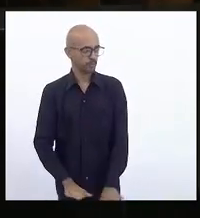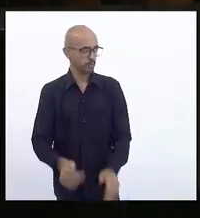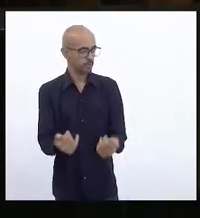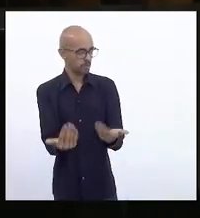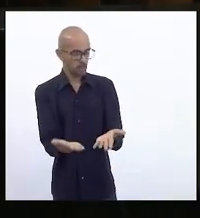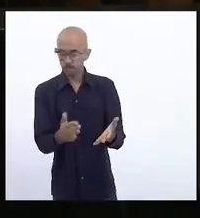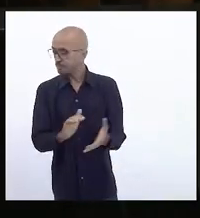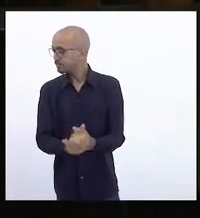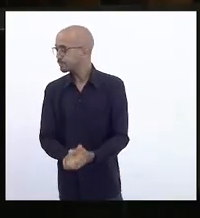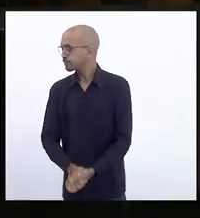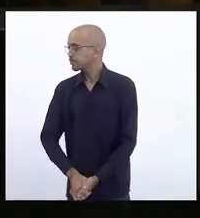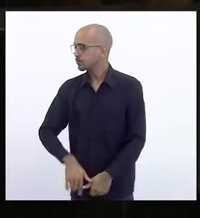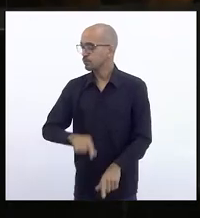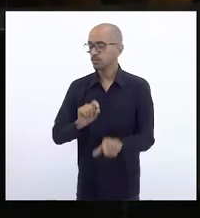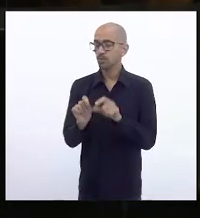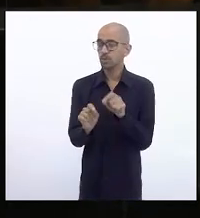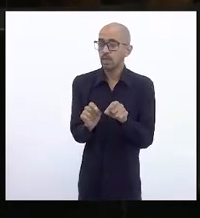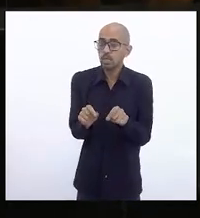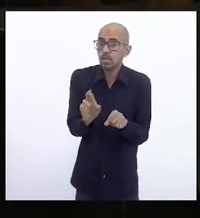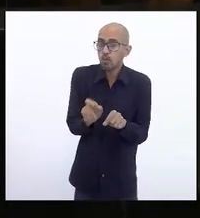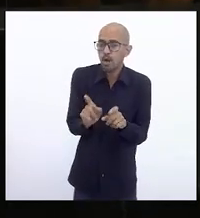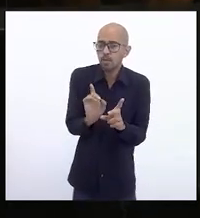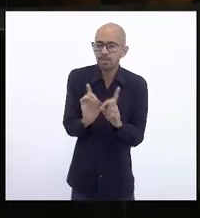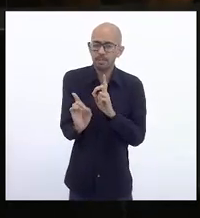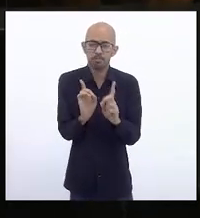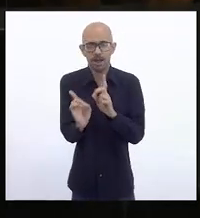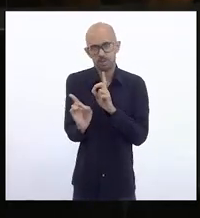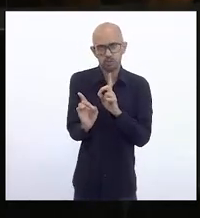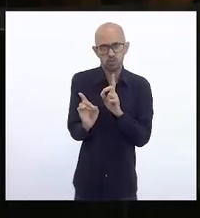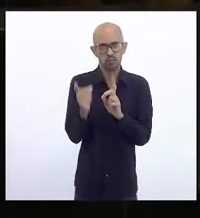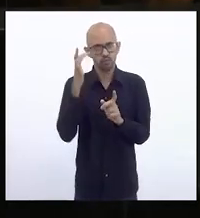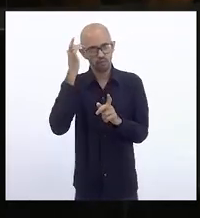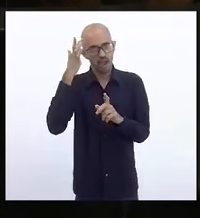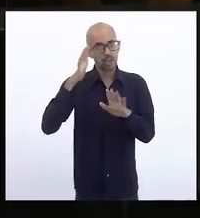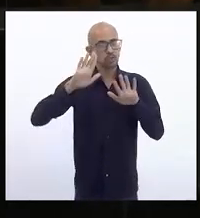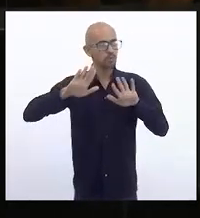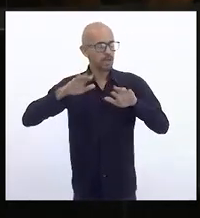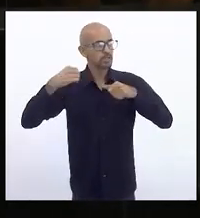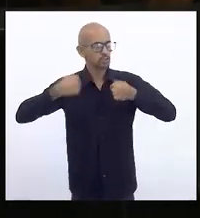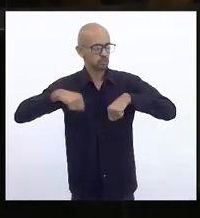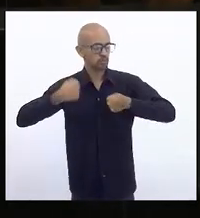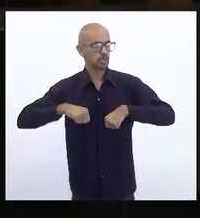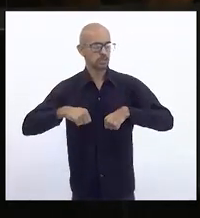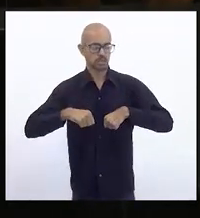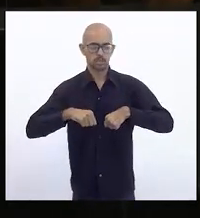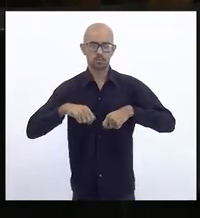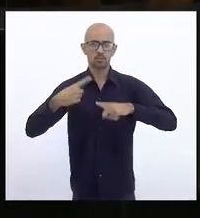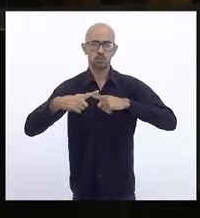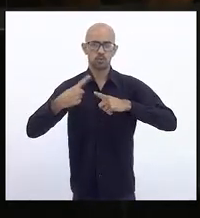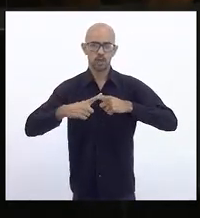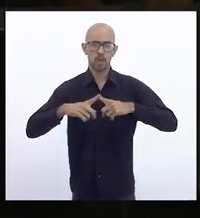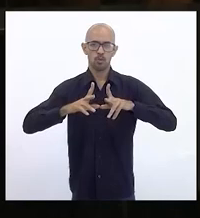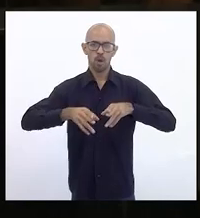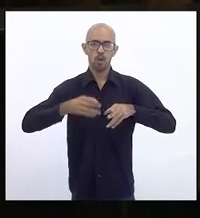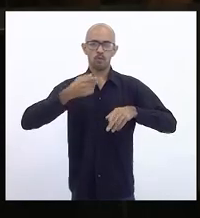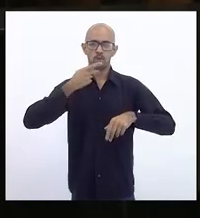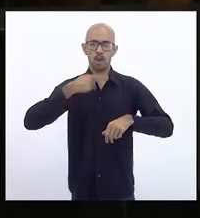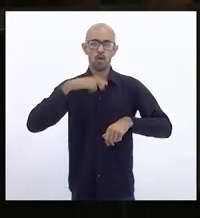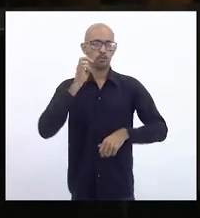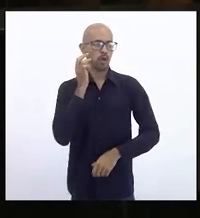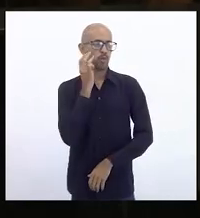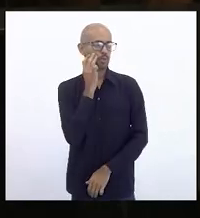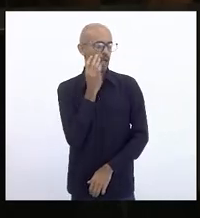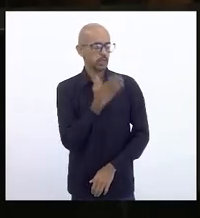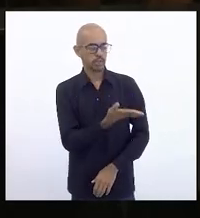dois elementos, não é um debate fácil de ser feito, mas ele é um debate necessário, porque, como disse aqui o deputado Valdec, não